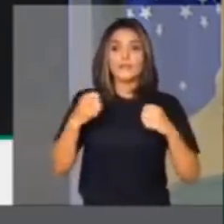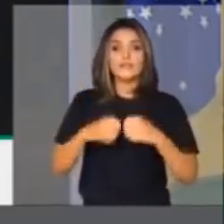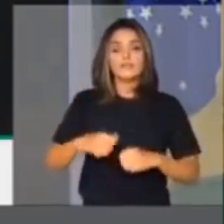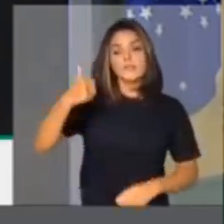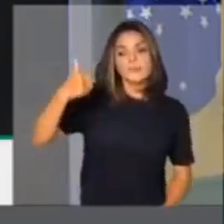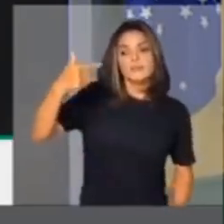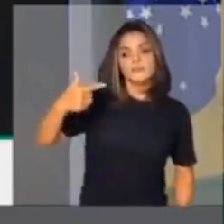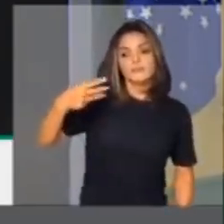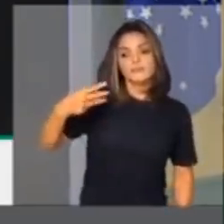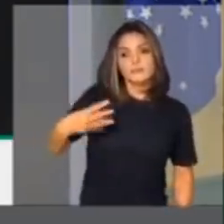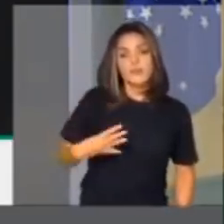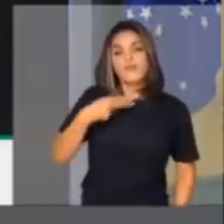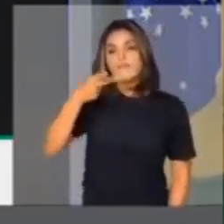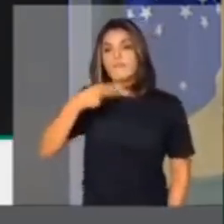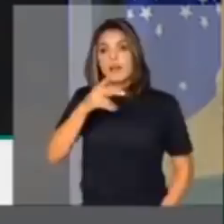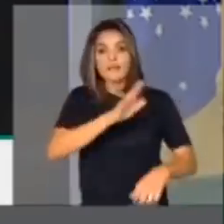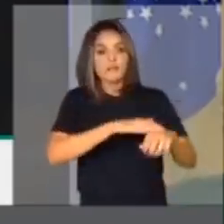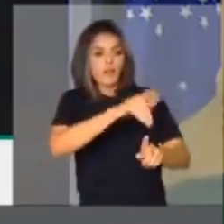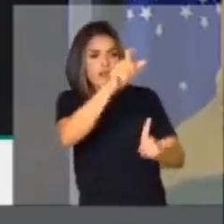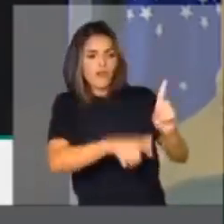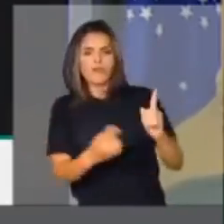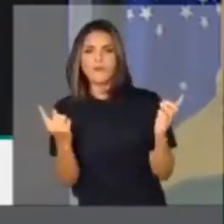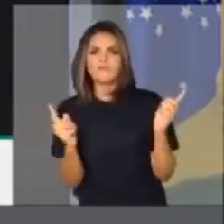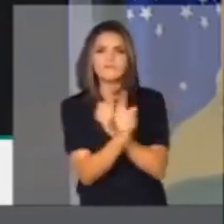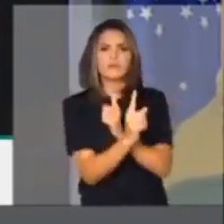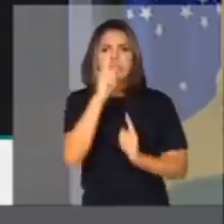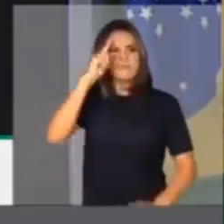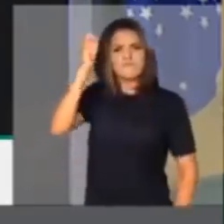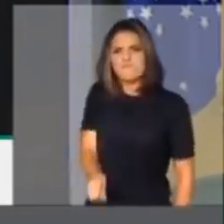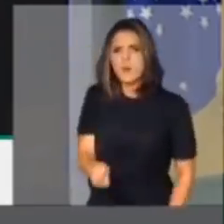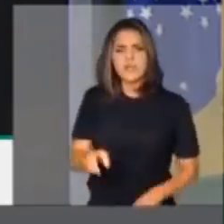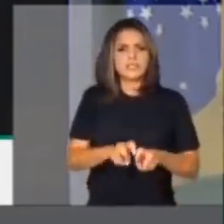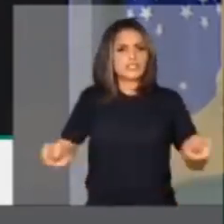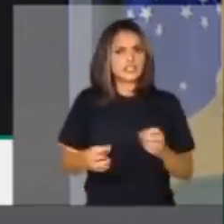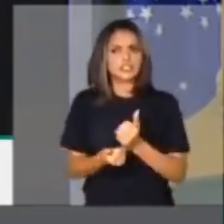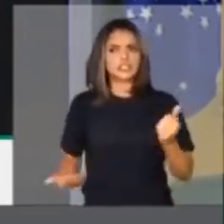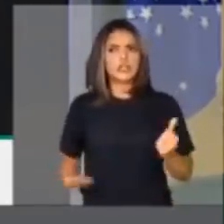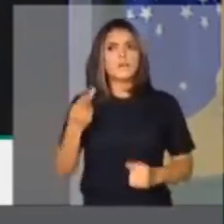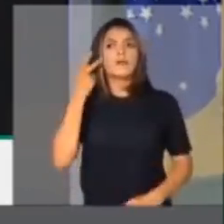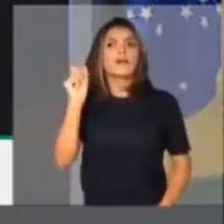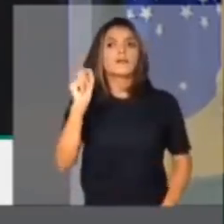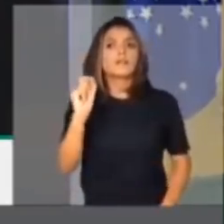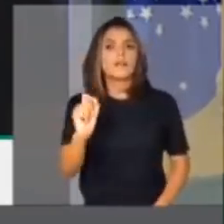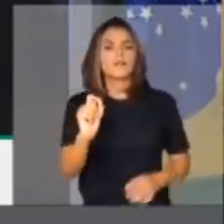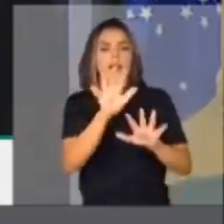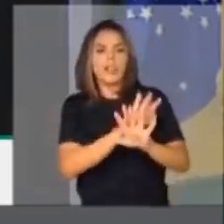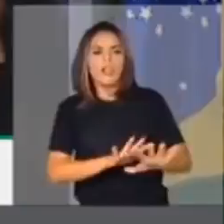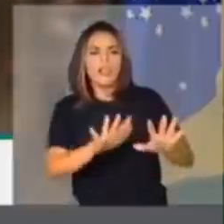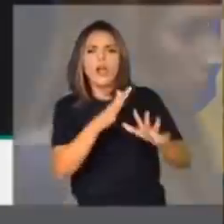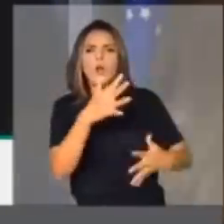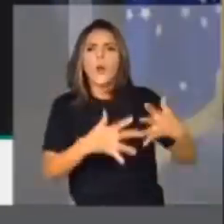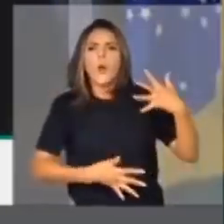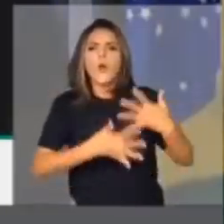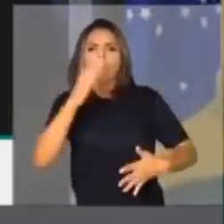do encaminhamento que ele, na base da carteirada, impôs aqui para a mesa diretora para deturpar a ordem e